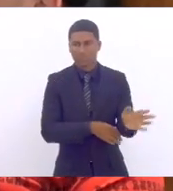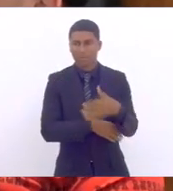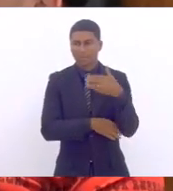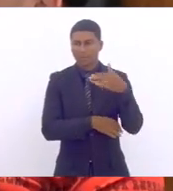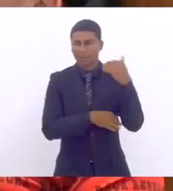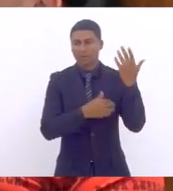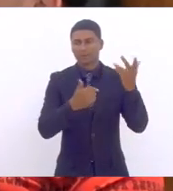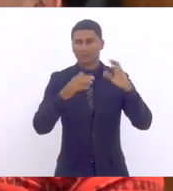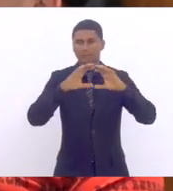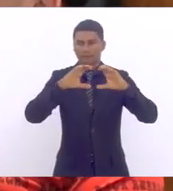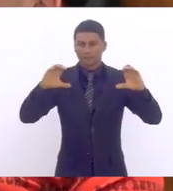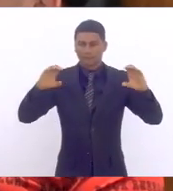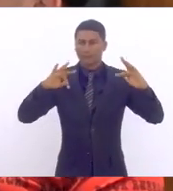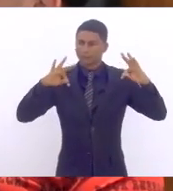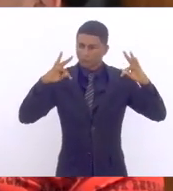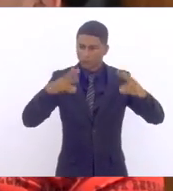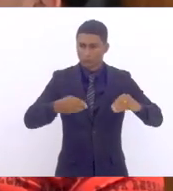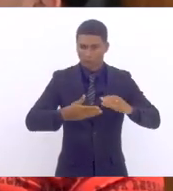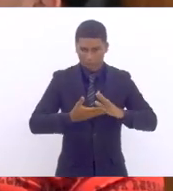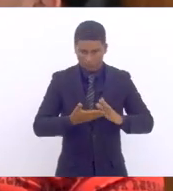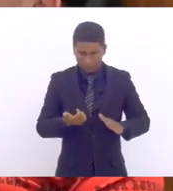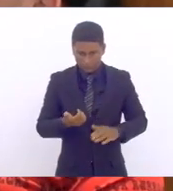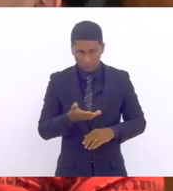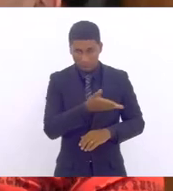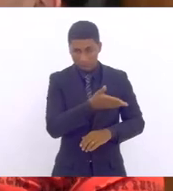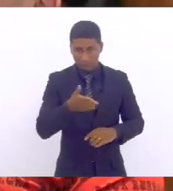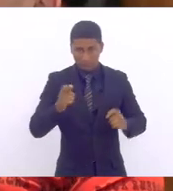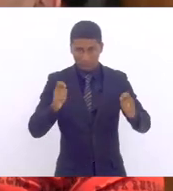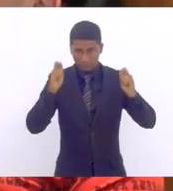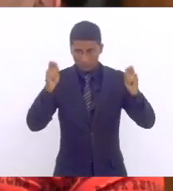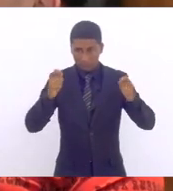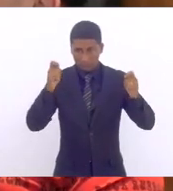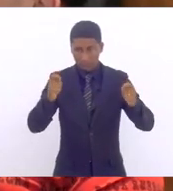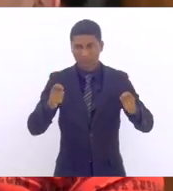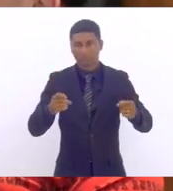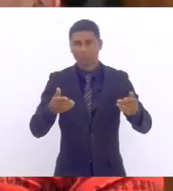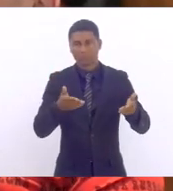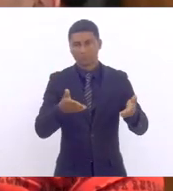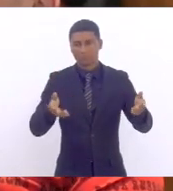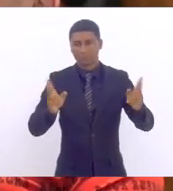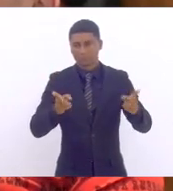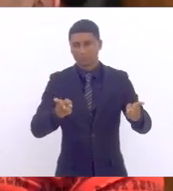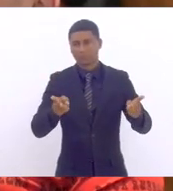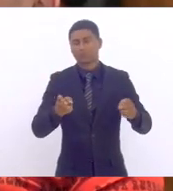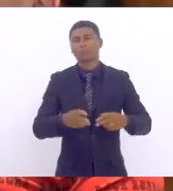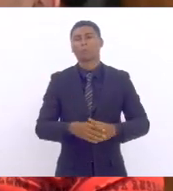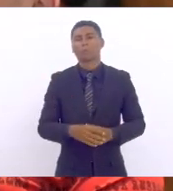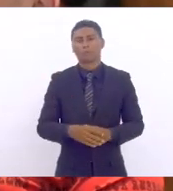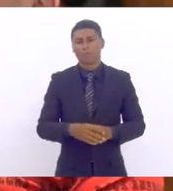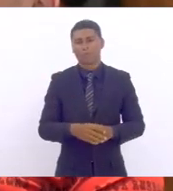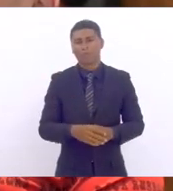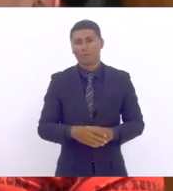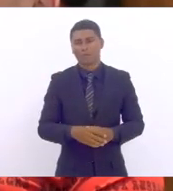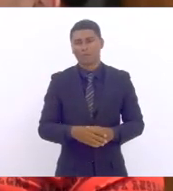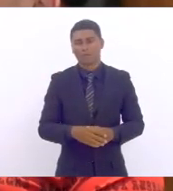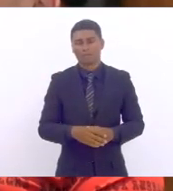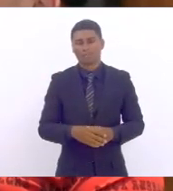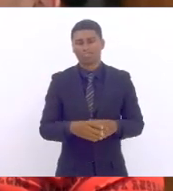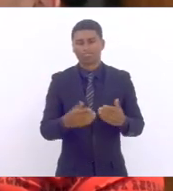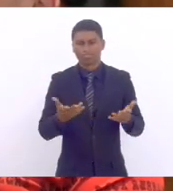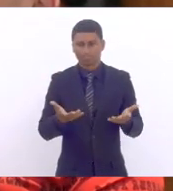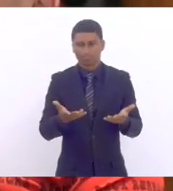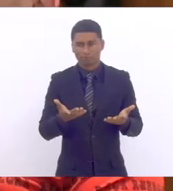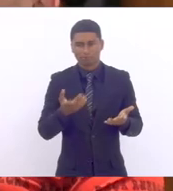as faixas, e desses torcedores que continuam frequentando as praças esportivas, ao contrário daquilo